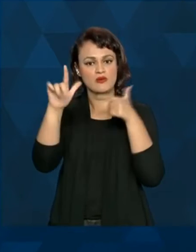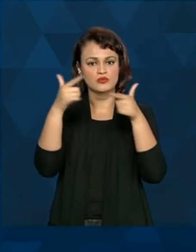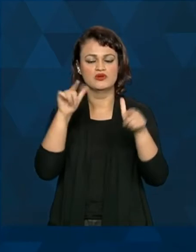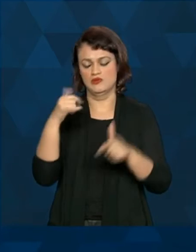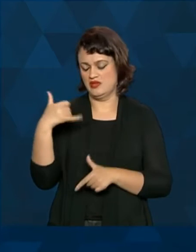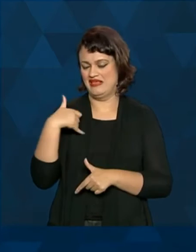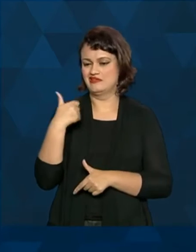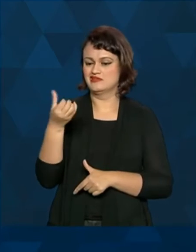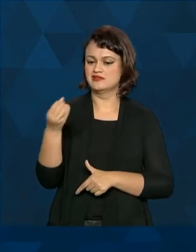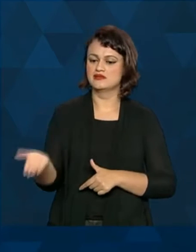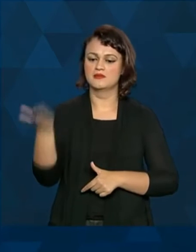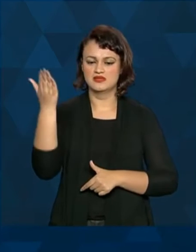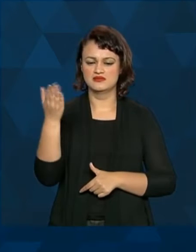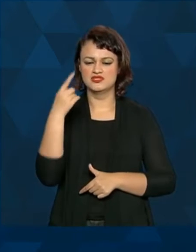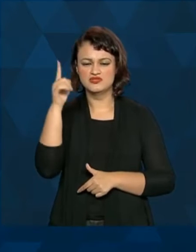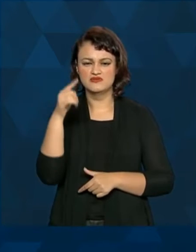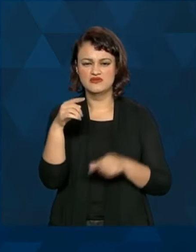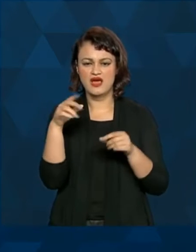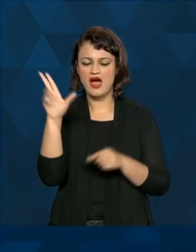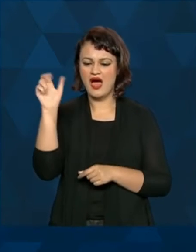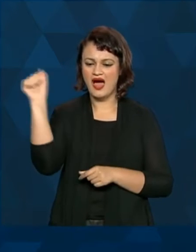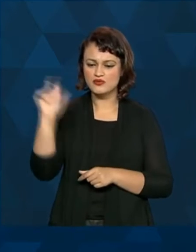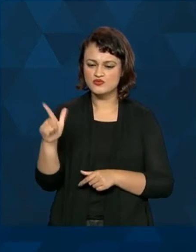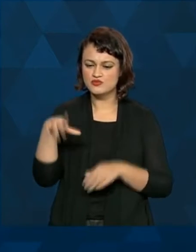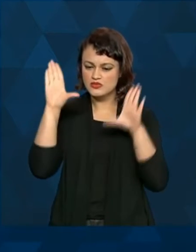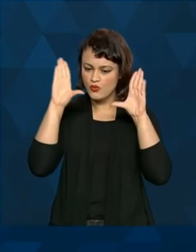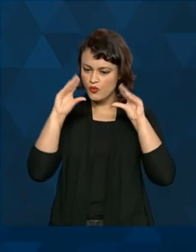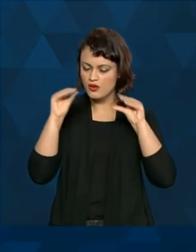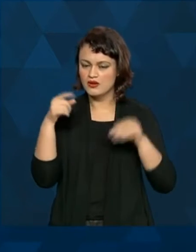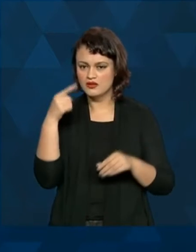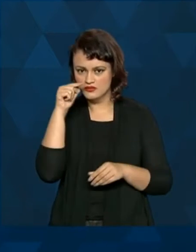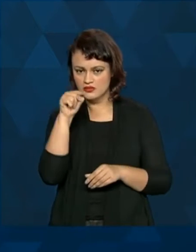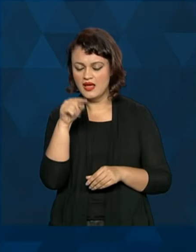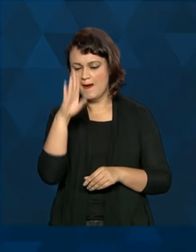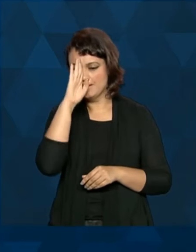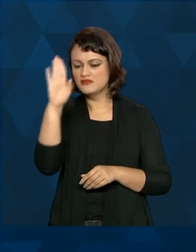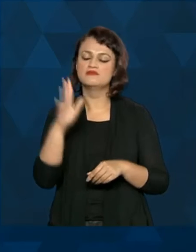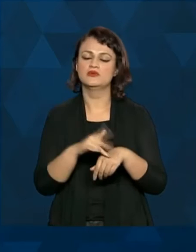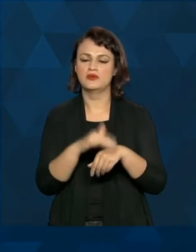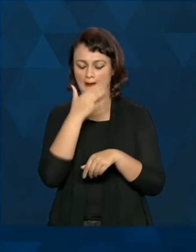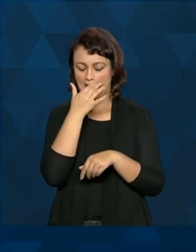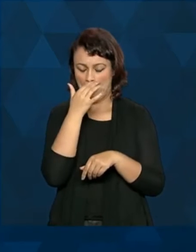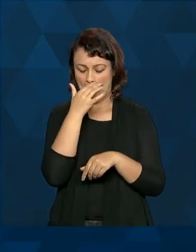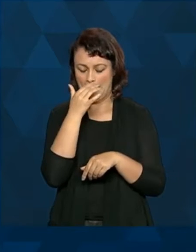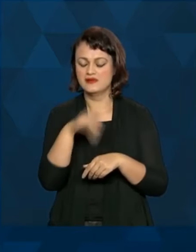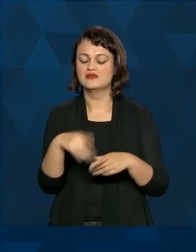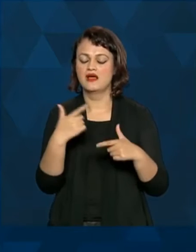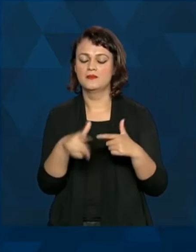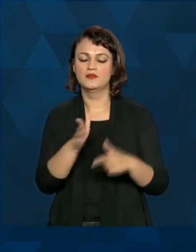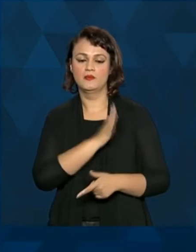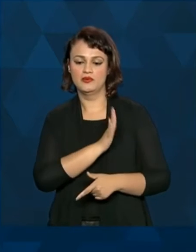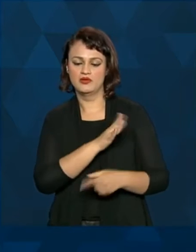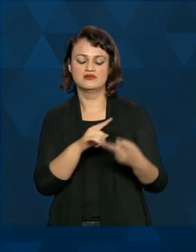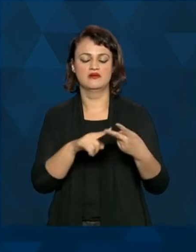60 anos, aqui nessa parte do azul mais escuro, e essas são as principais comorbidades que levam ao óbito, como as cardiopatias,